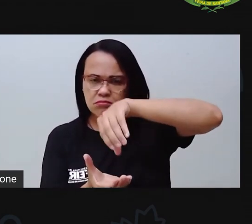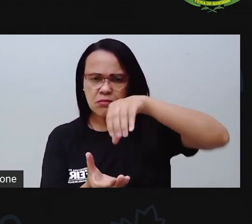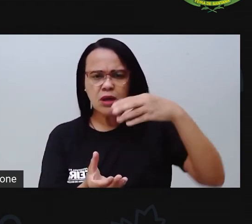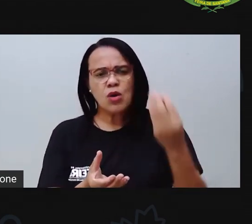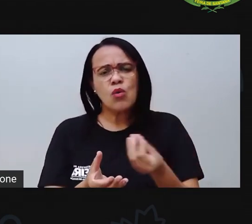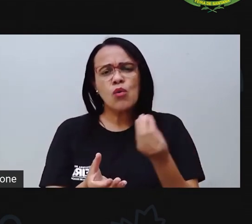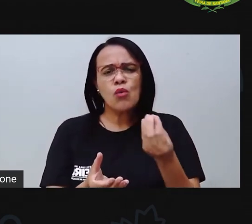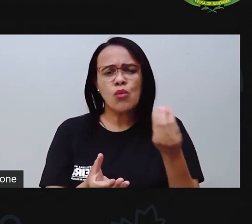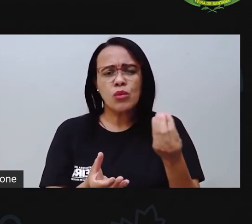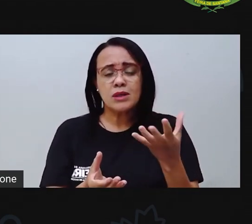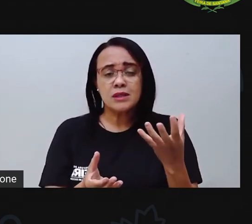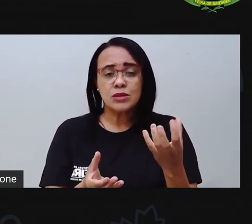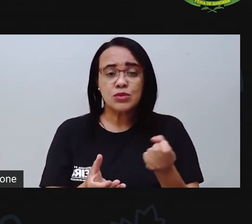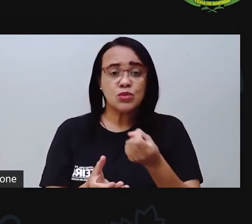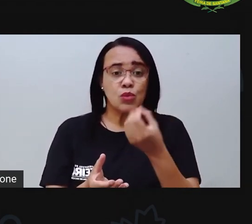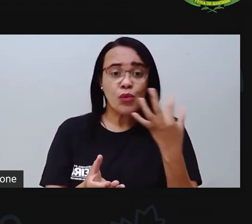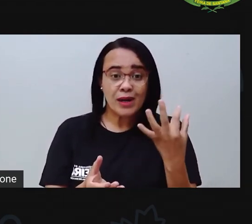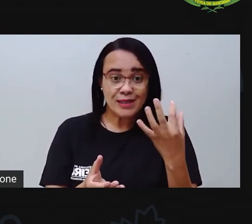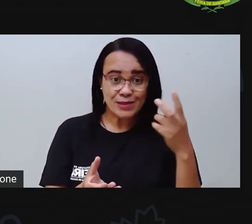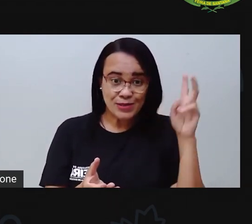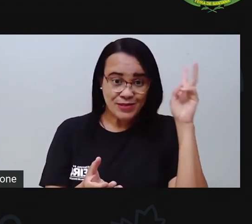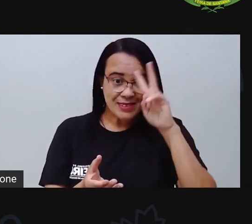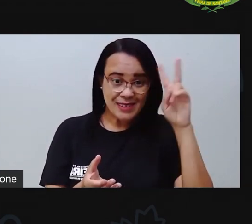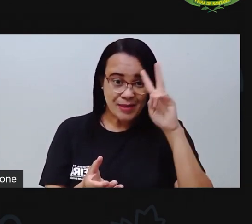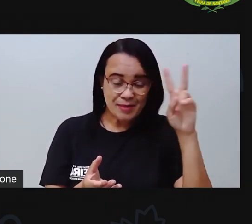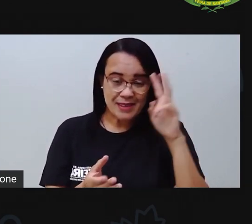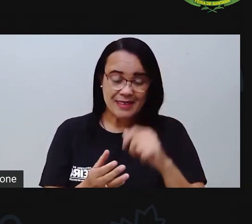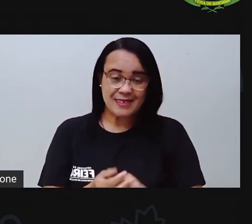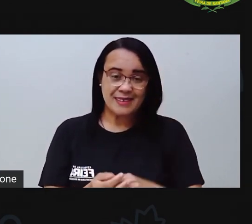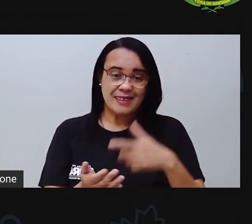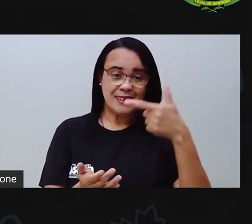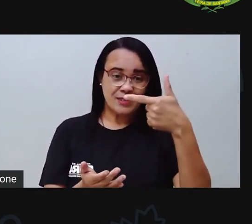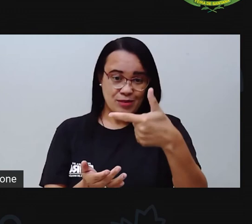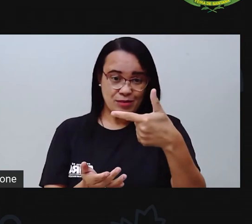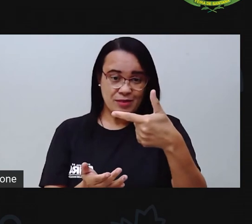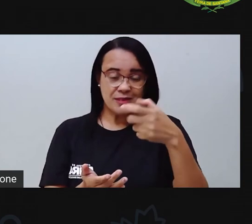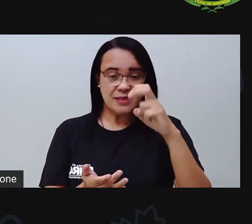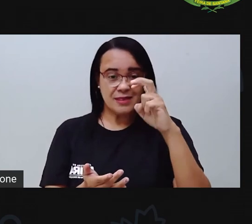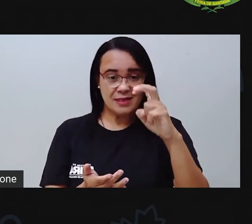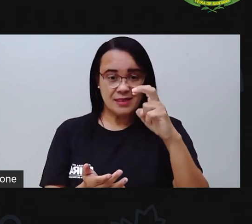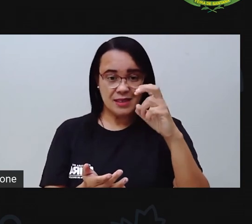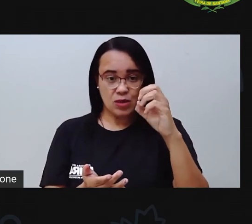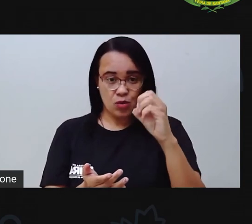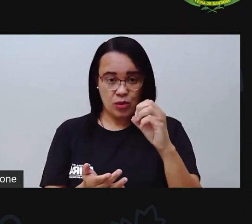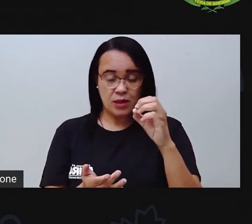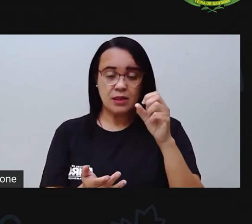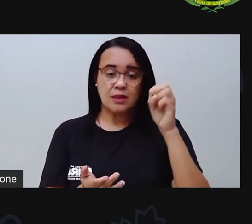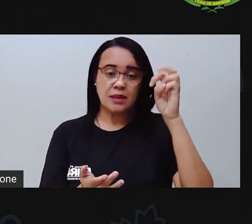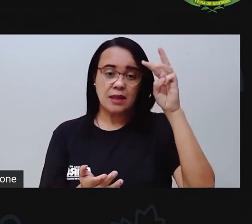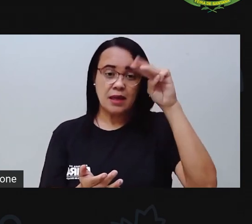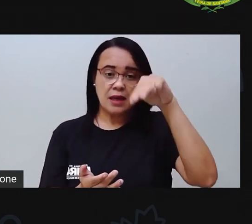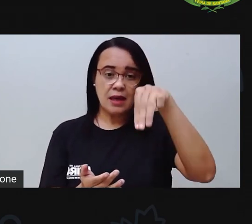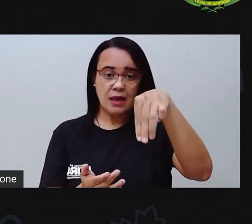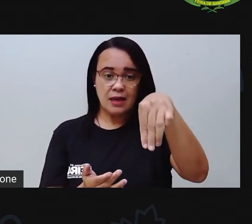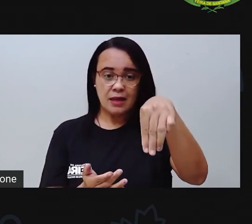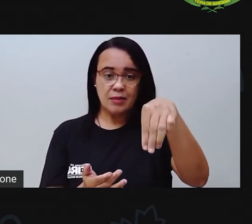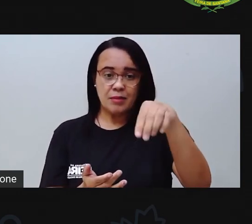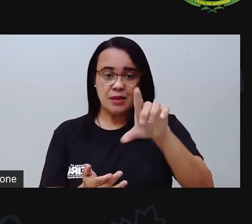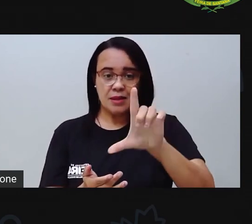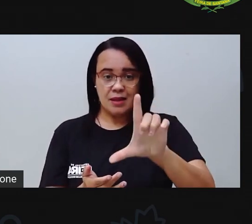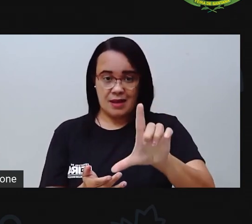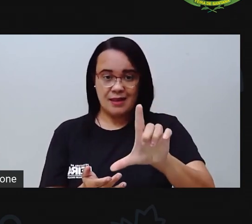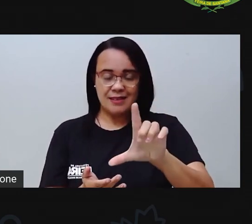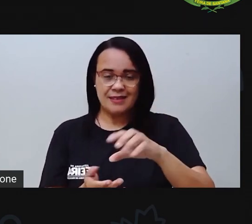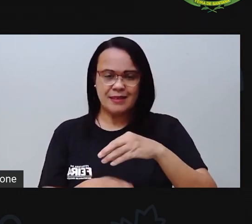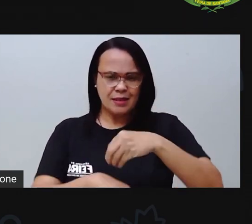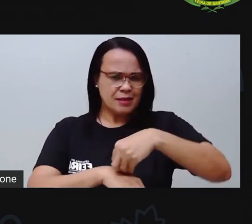de vinagre. Vocês lembram lá na receita que foi 250 ml de vinagre branco. Então, qual é a dica que a Pro